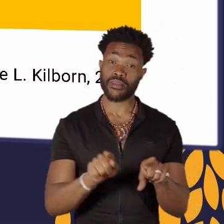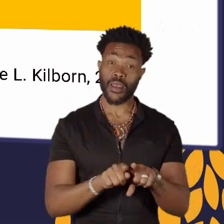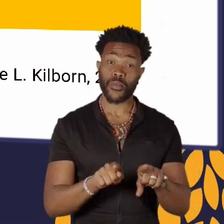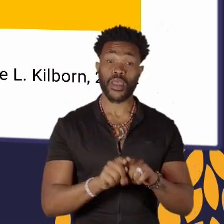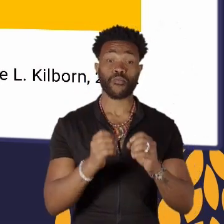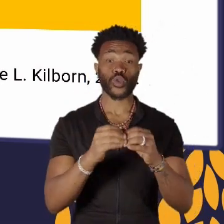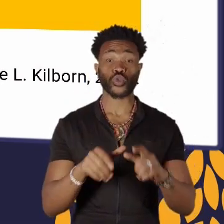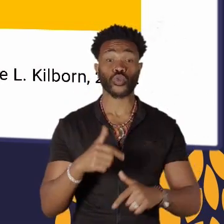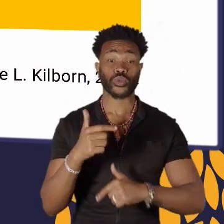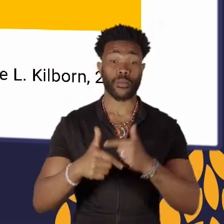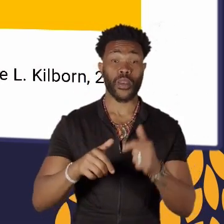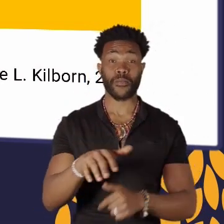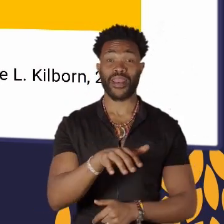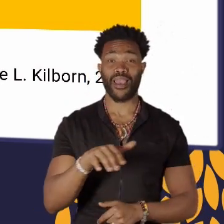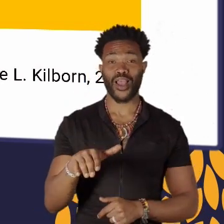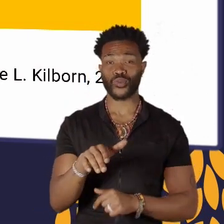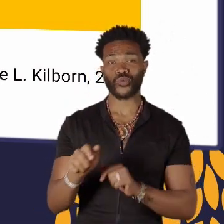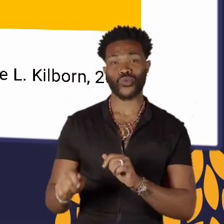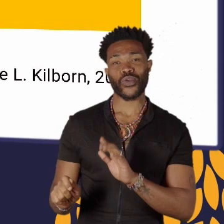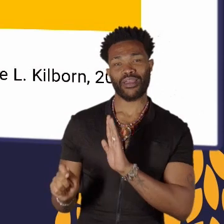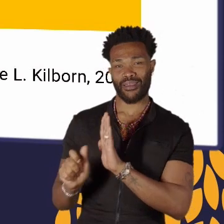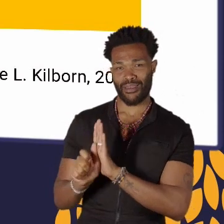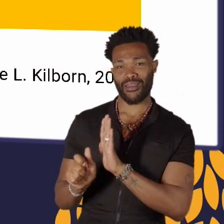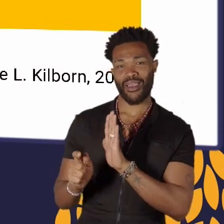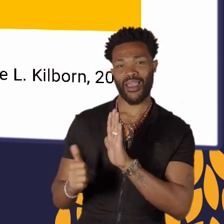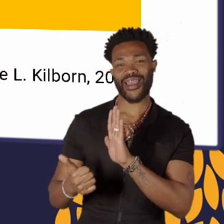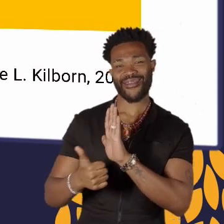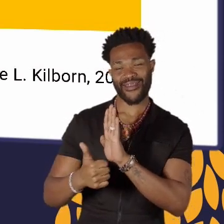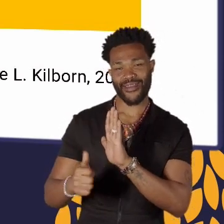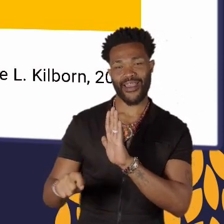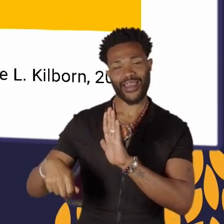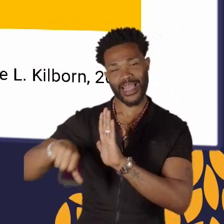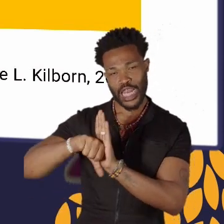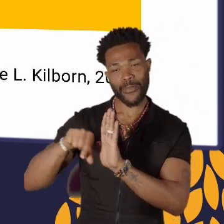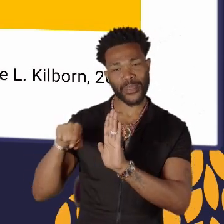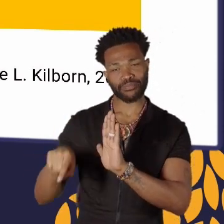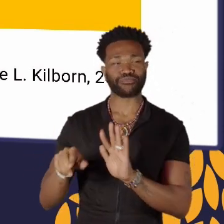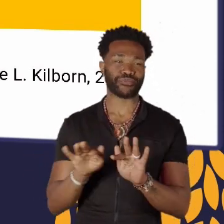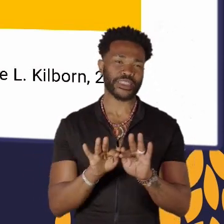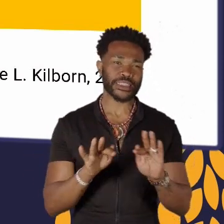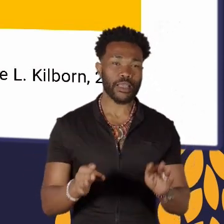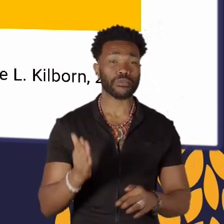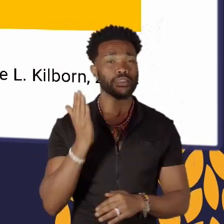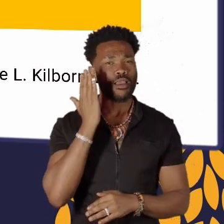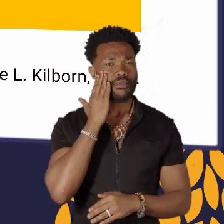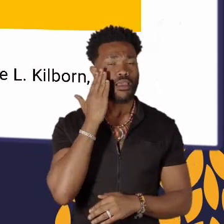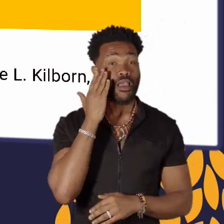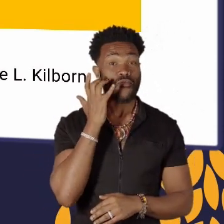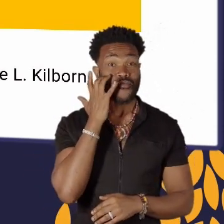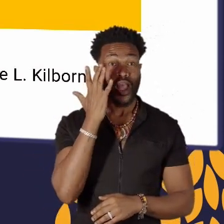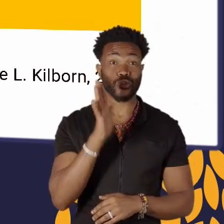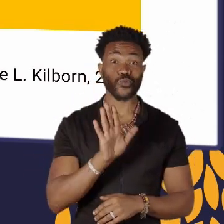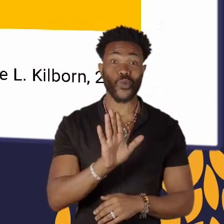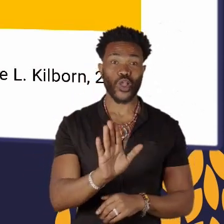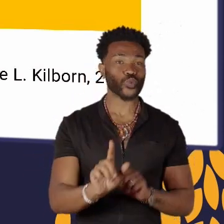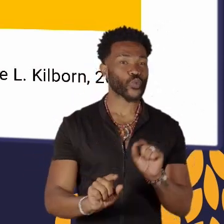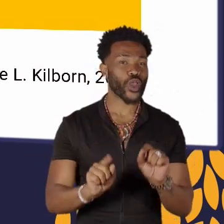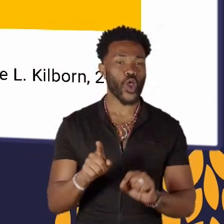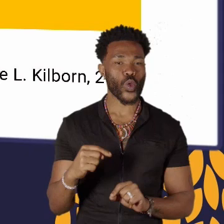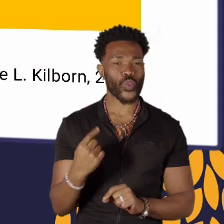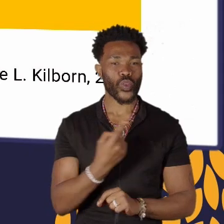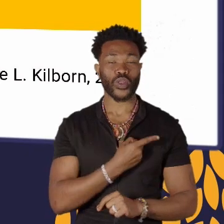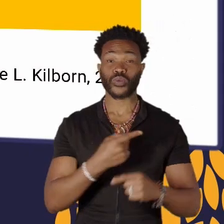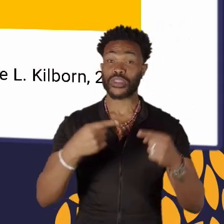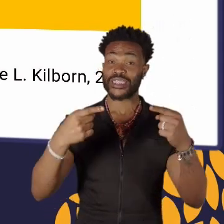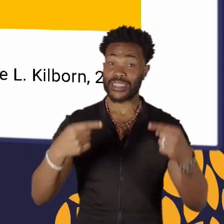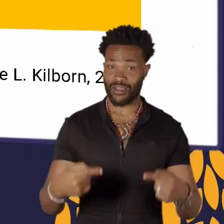da atividade do mercado ilícito. É uma definição ultra simples e entendível, no entanto, é o nosso grande